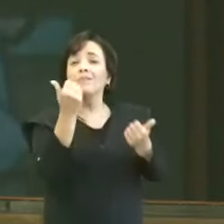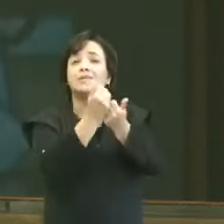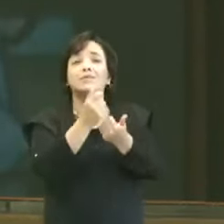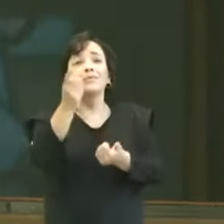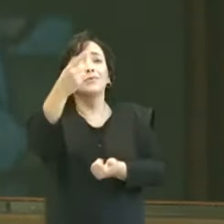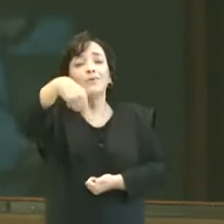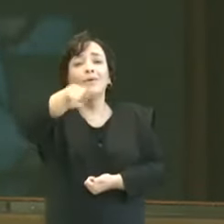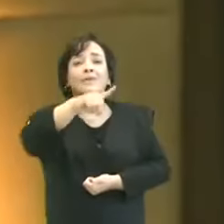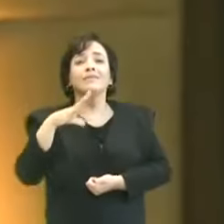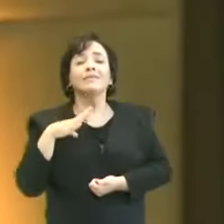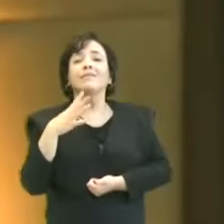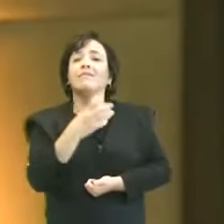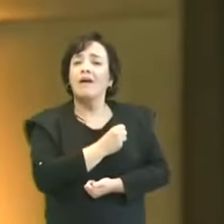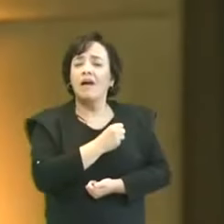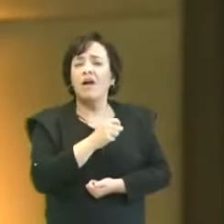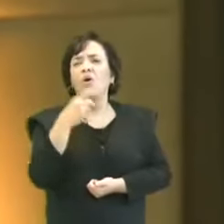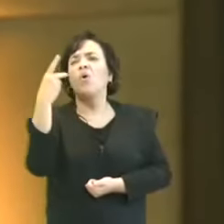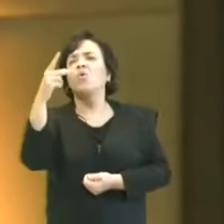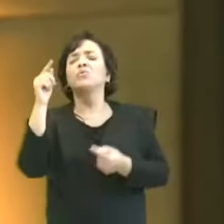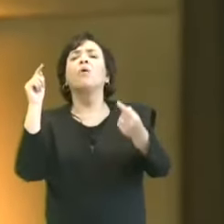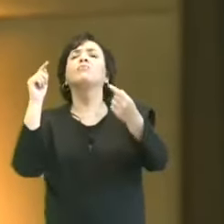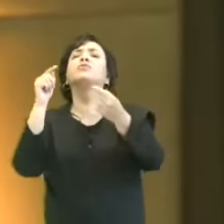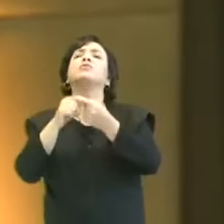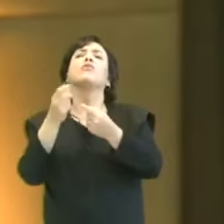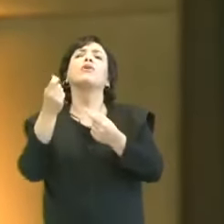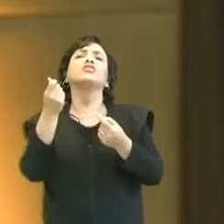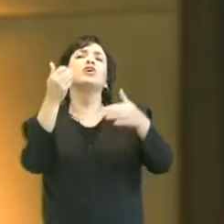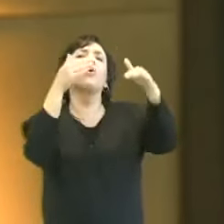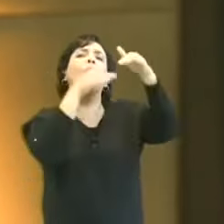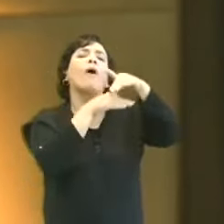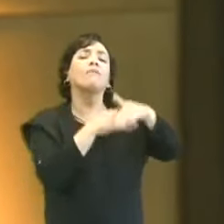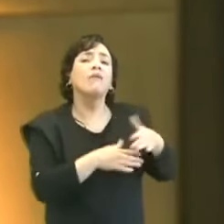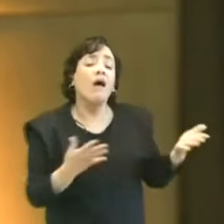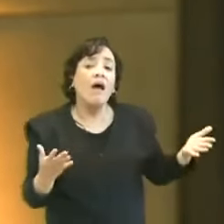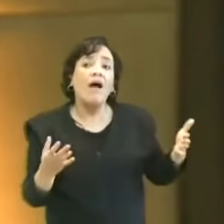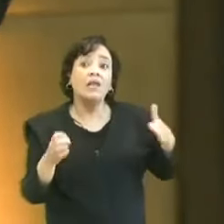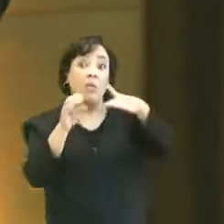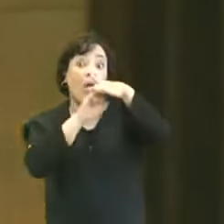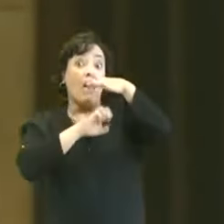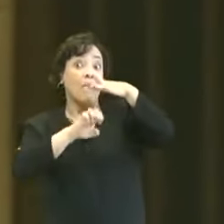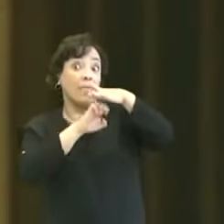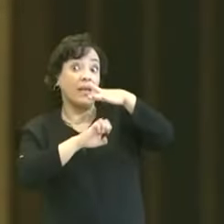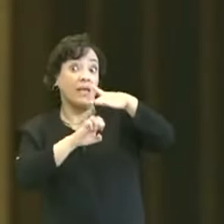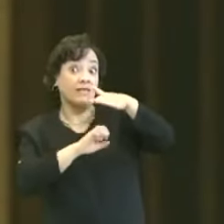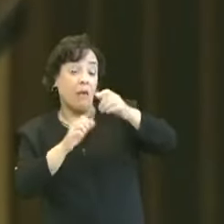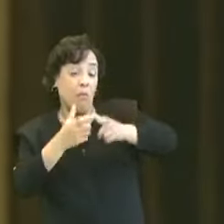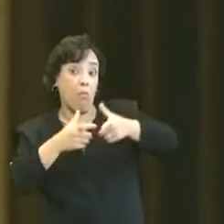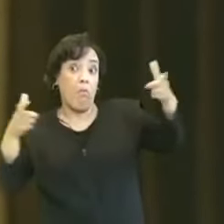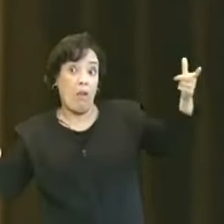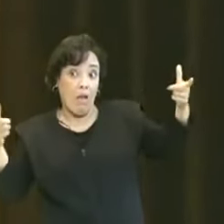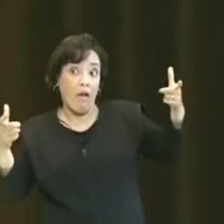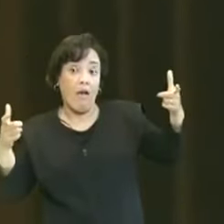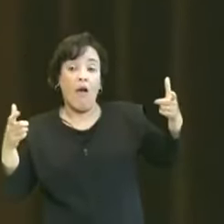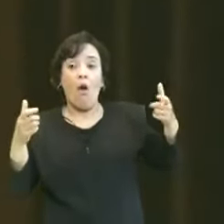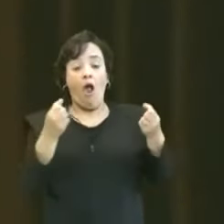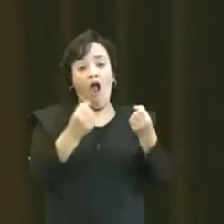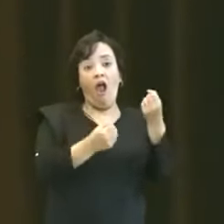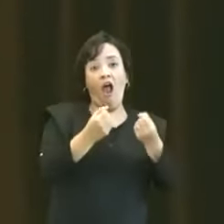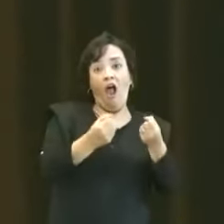Ajuntar 1 milhão? Construir uma grande empresa? Qual é o teu propósito de vida? Trocar de